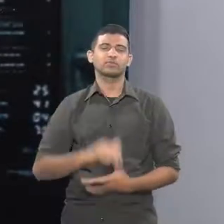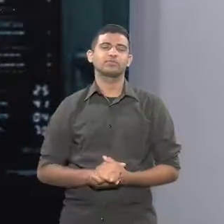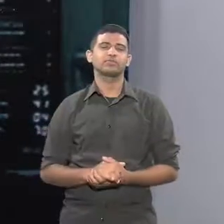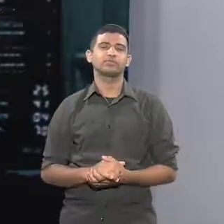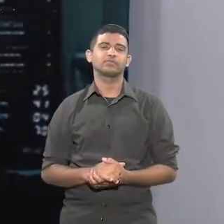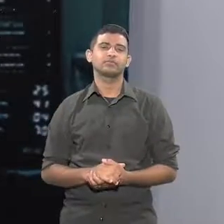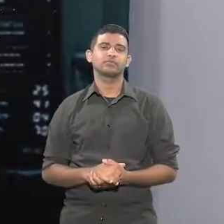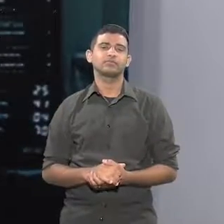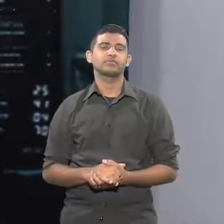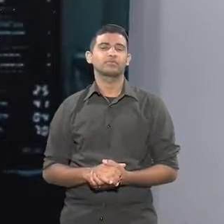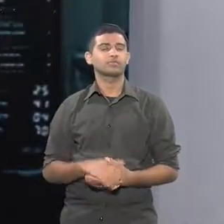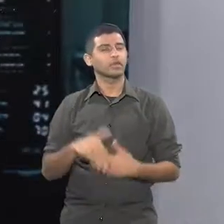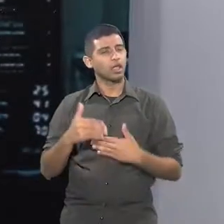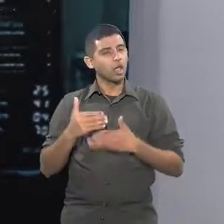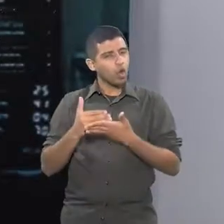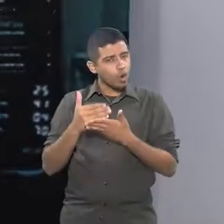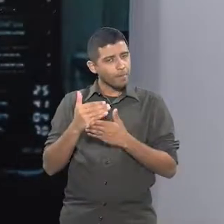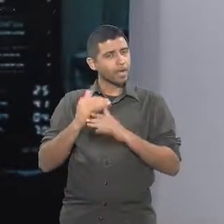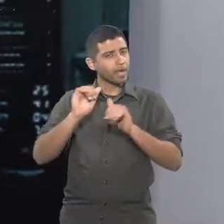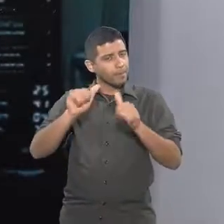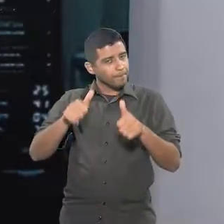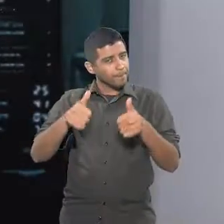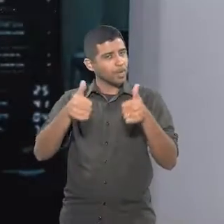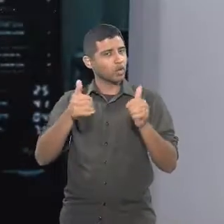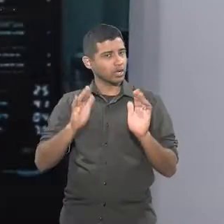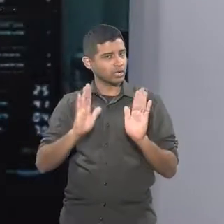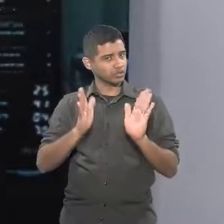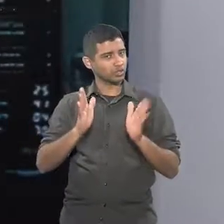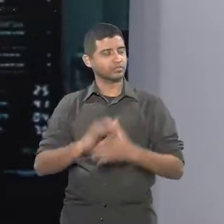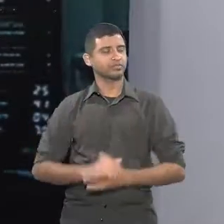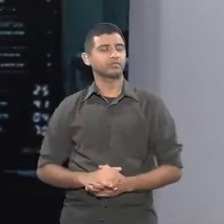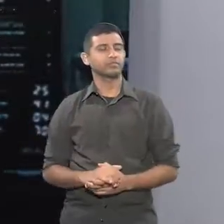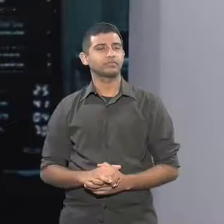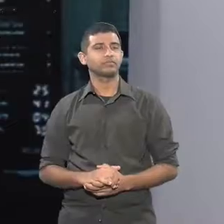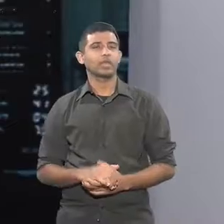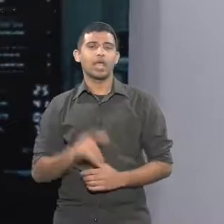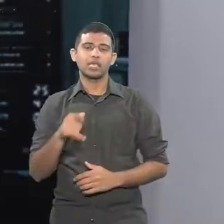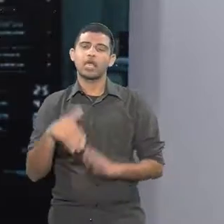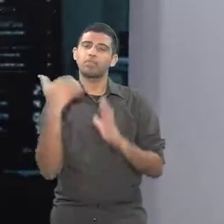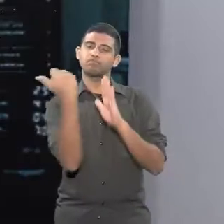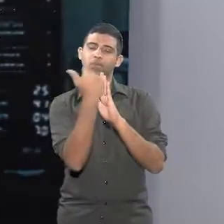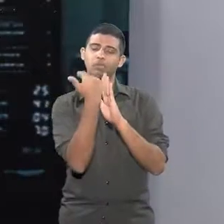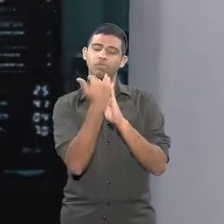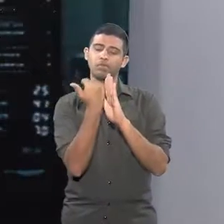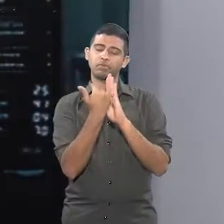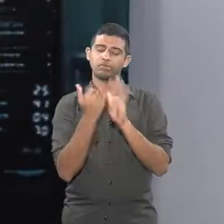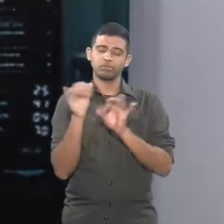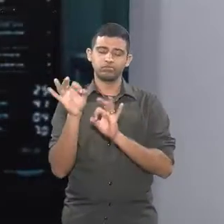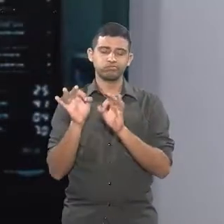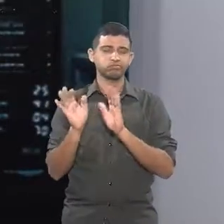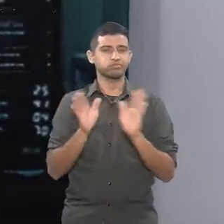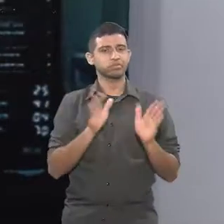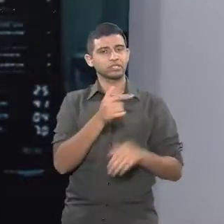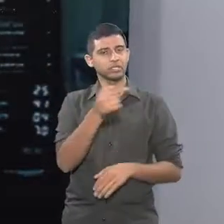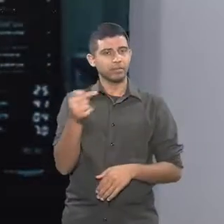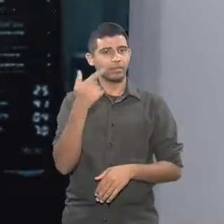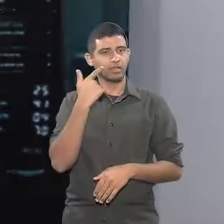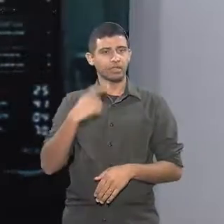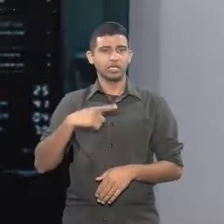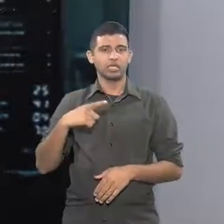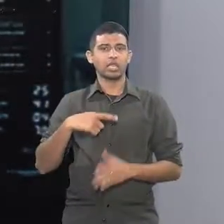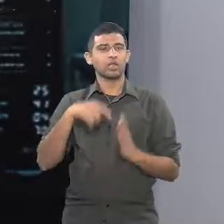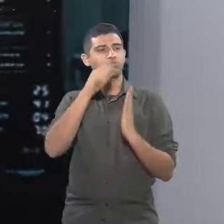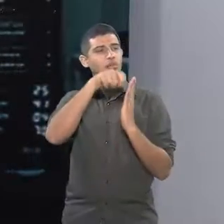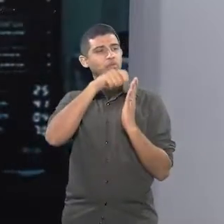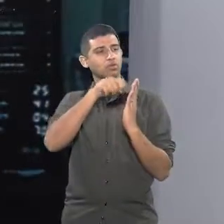cortes. E aí ela já está começando a dar uma melhorada na alimentação dela. E aí ela vai lá se programando na semana. Ela pega, faz uma lista